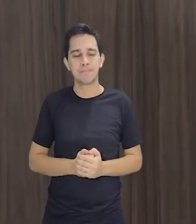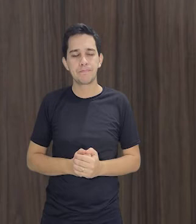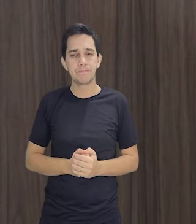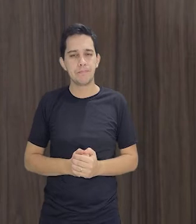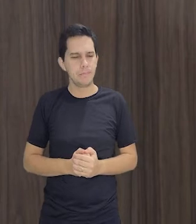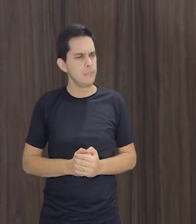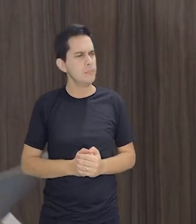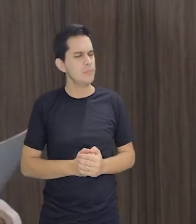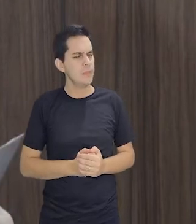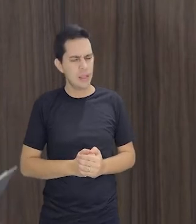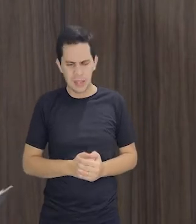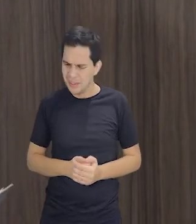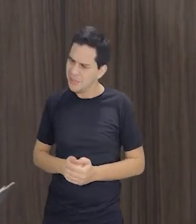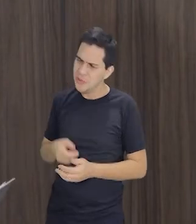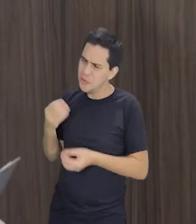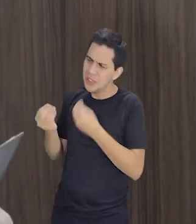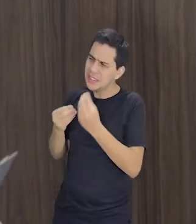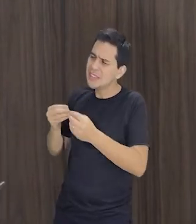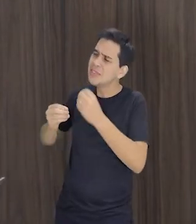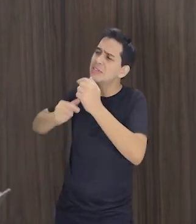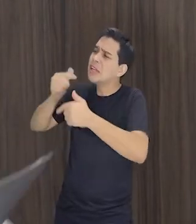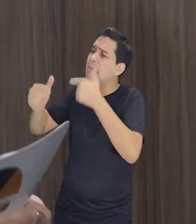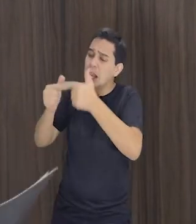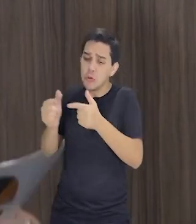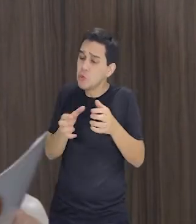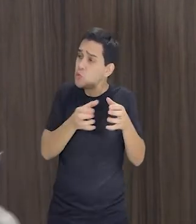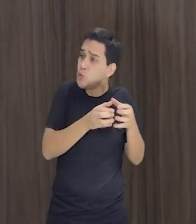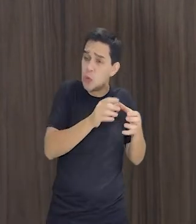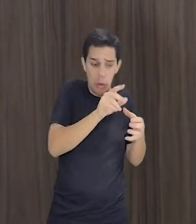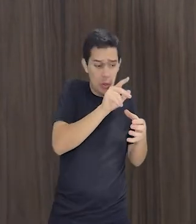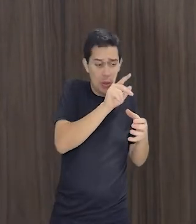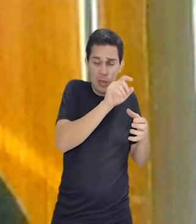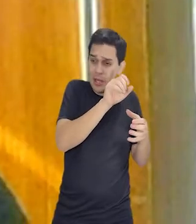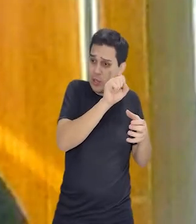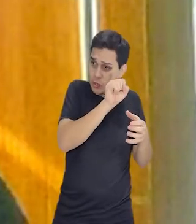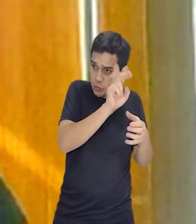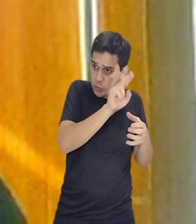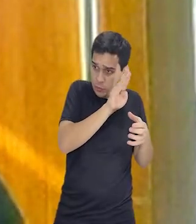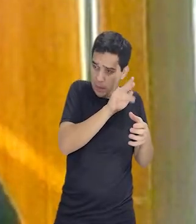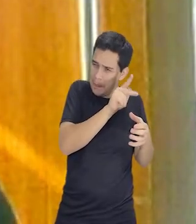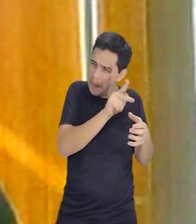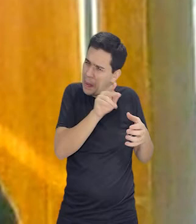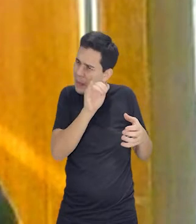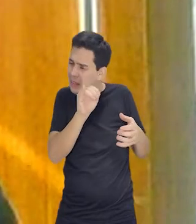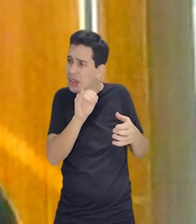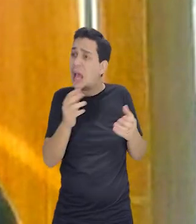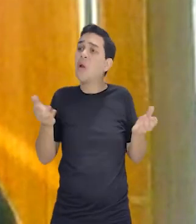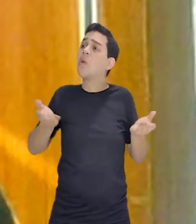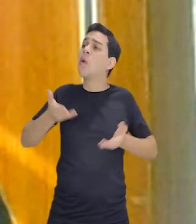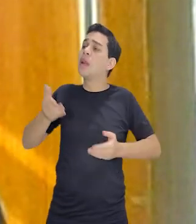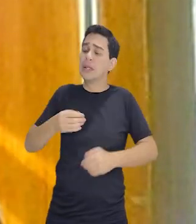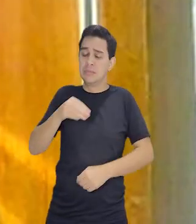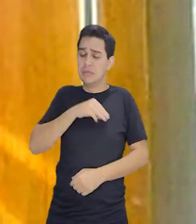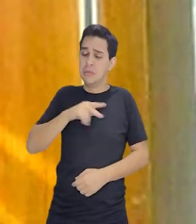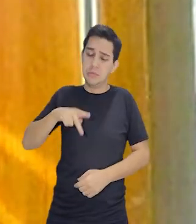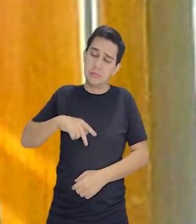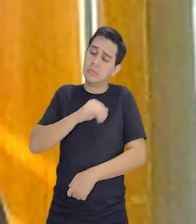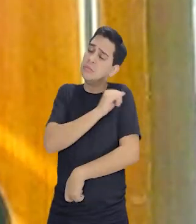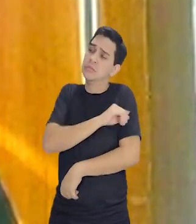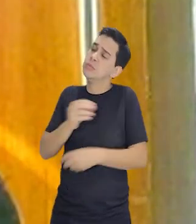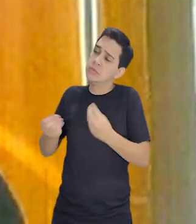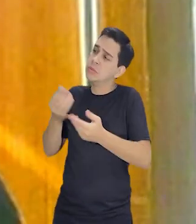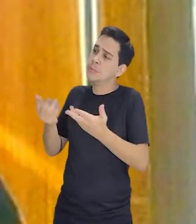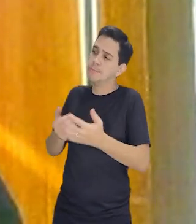sendo o trabalho, né, da SubPPI do MPRJ na atual gestão? As atribuições da SubPPI elas